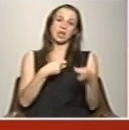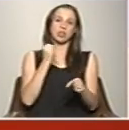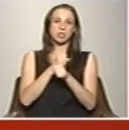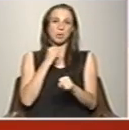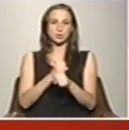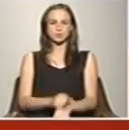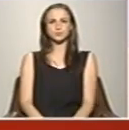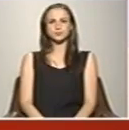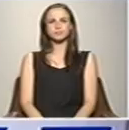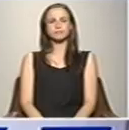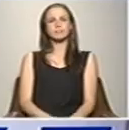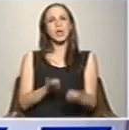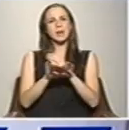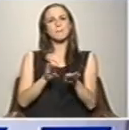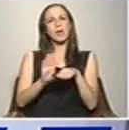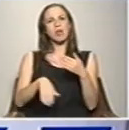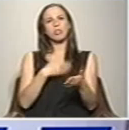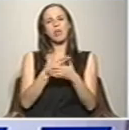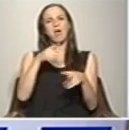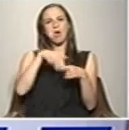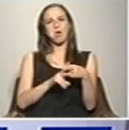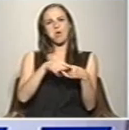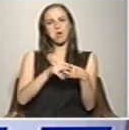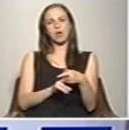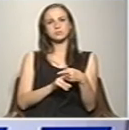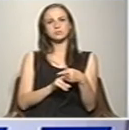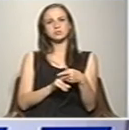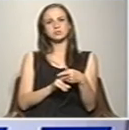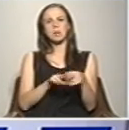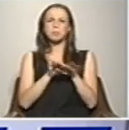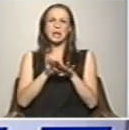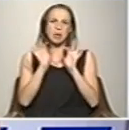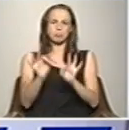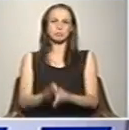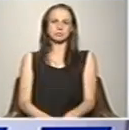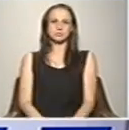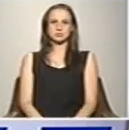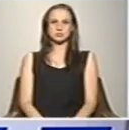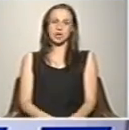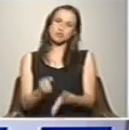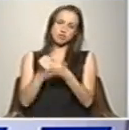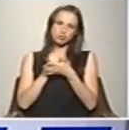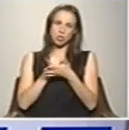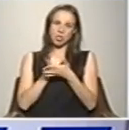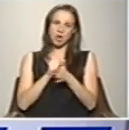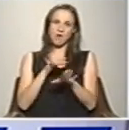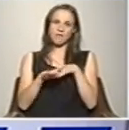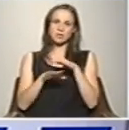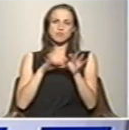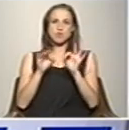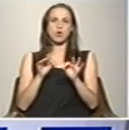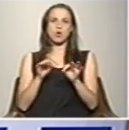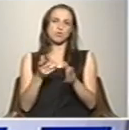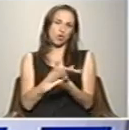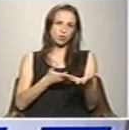Portanto, na prática dar-lhes algumas ferramentas mais práticas, não é? Exatamente. Que pudessem ajudar a concretizar os negócios.